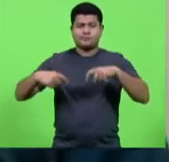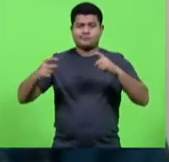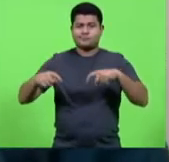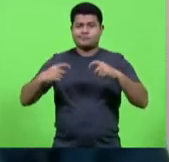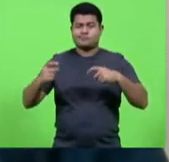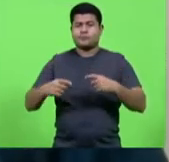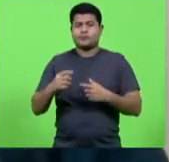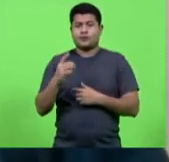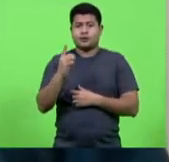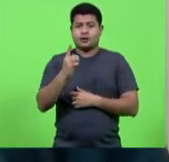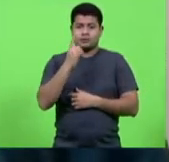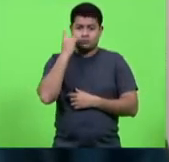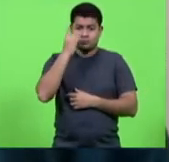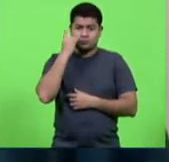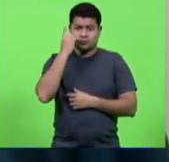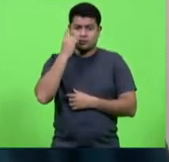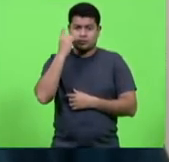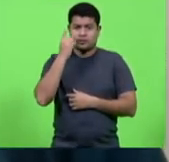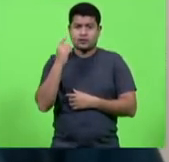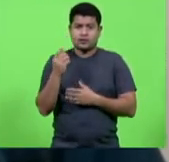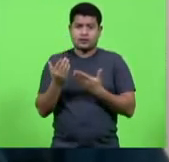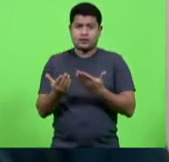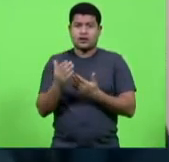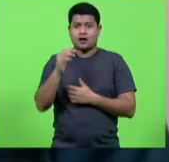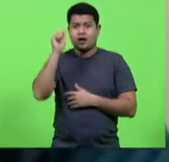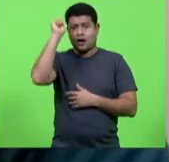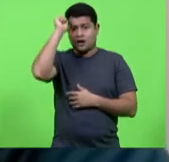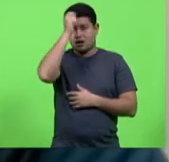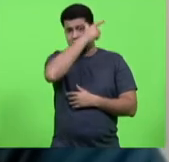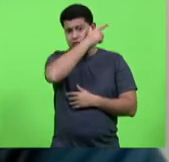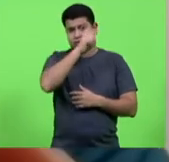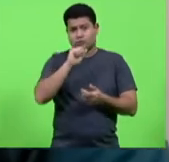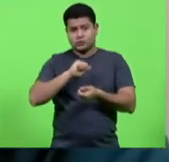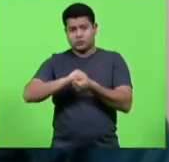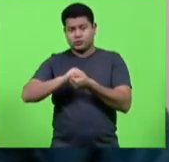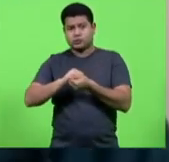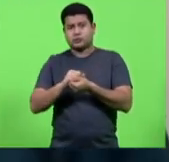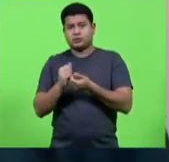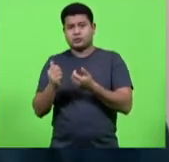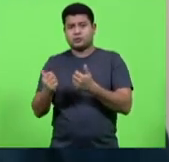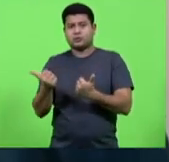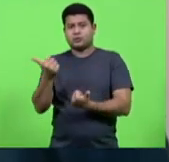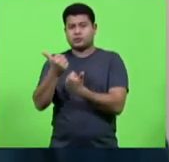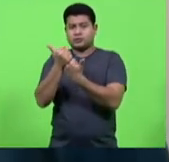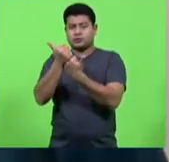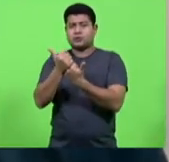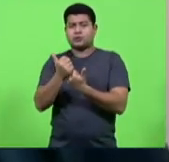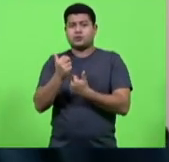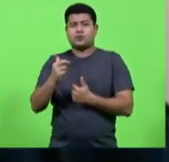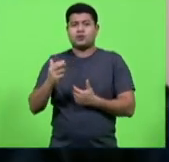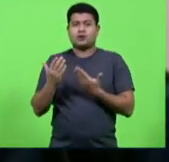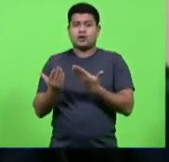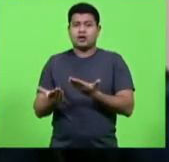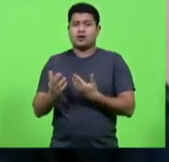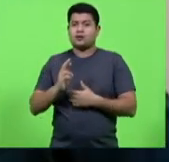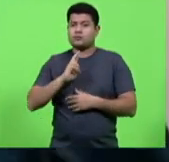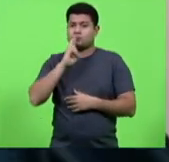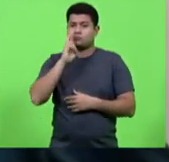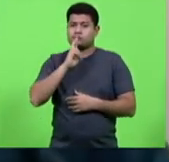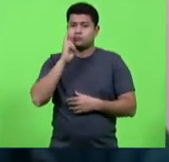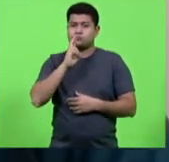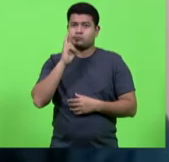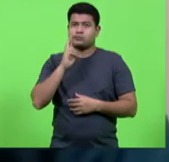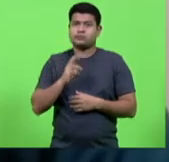deputado Altair Silva, juntamente com o seu adjunto, o Ricardo Mioto. Nós